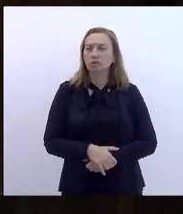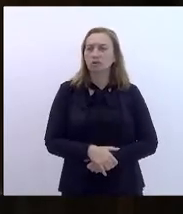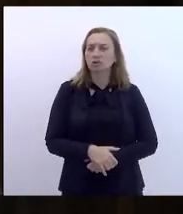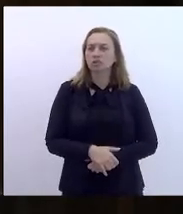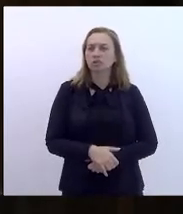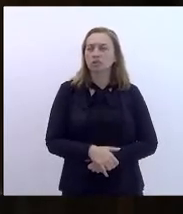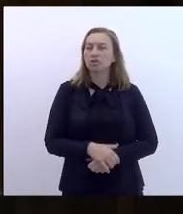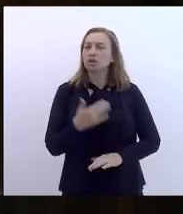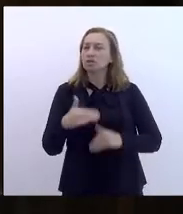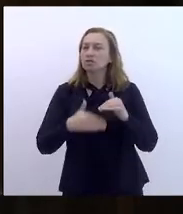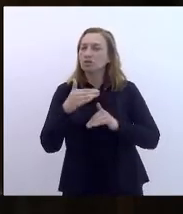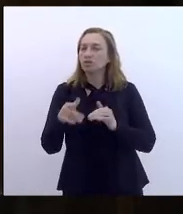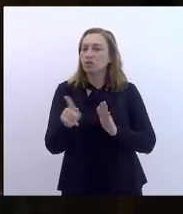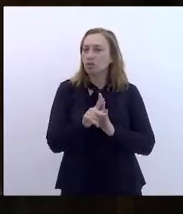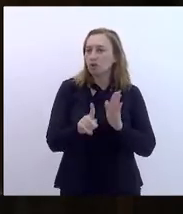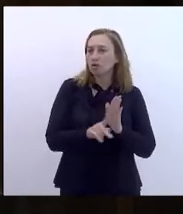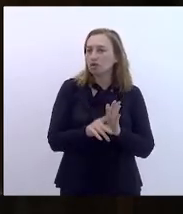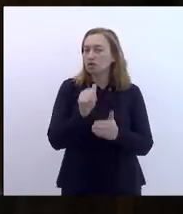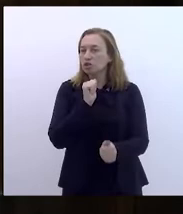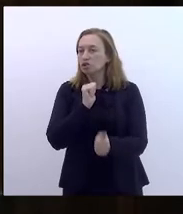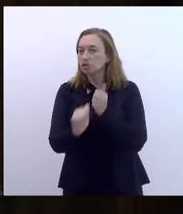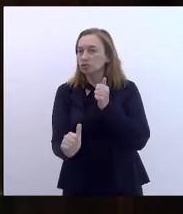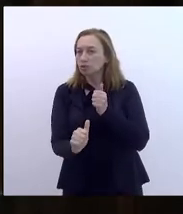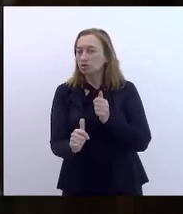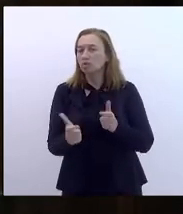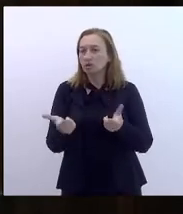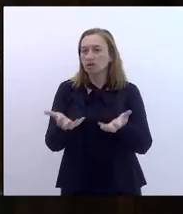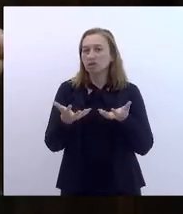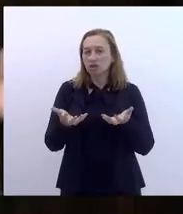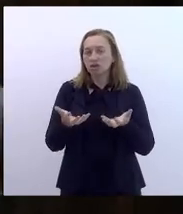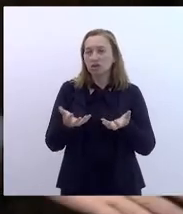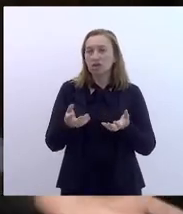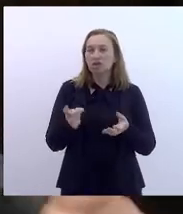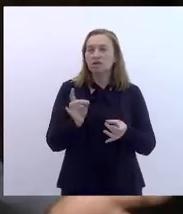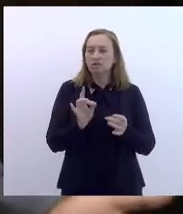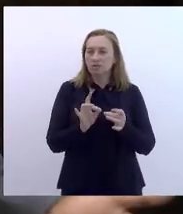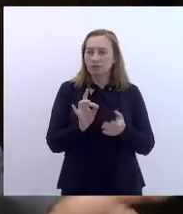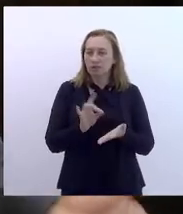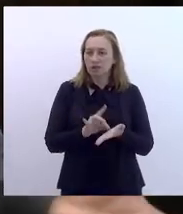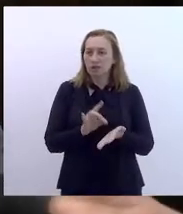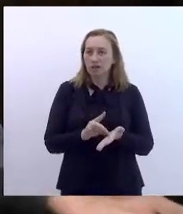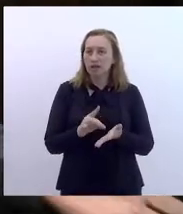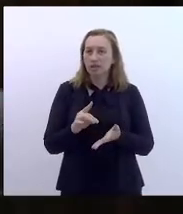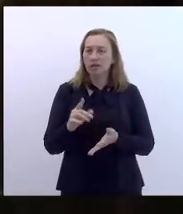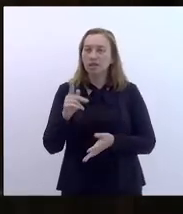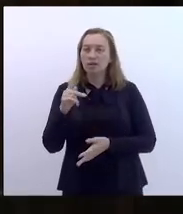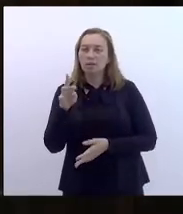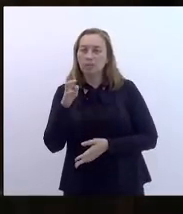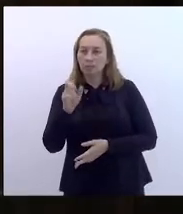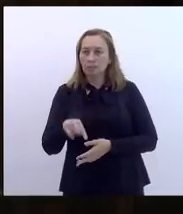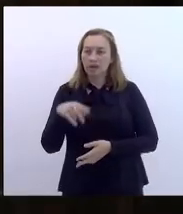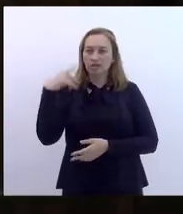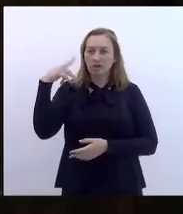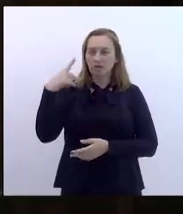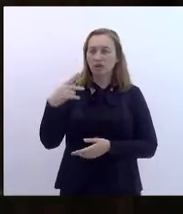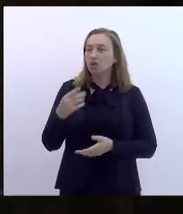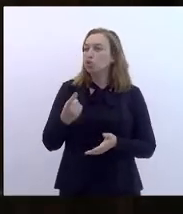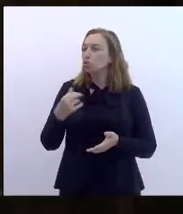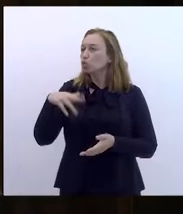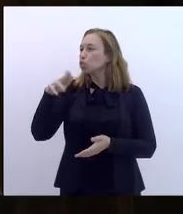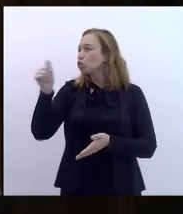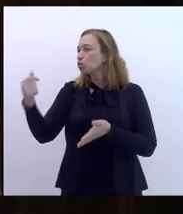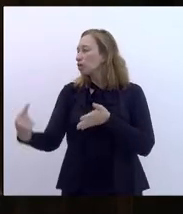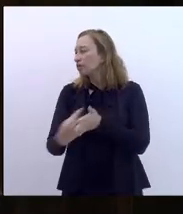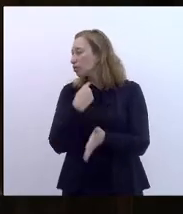ele desenvolve um projeto esportivo onde a gente na verdade queriam pré-vestibular e tu nunca perguntou